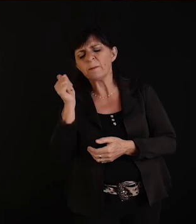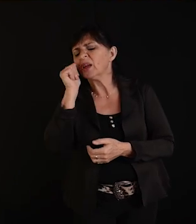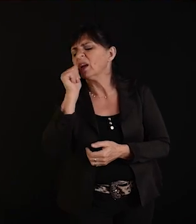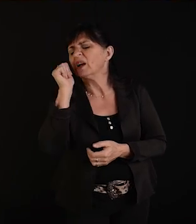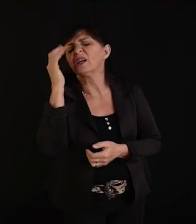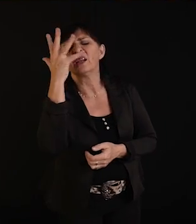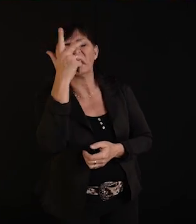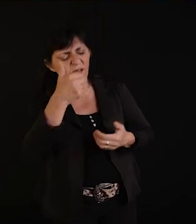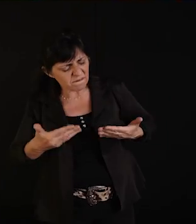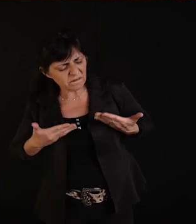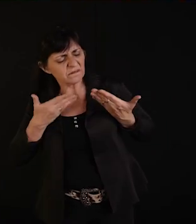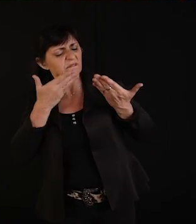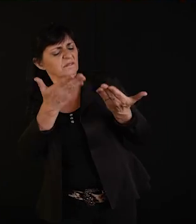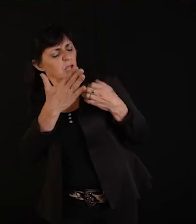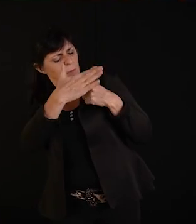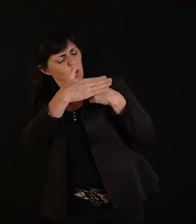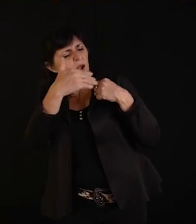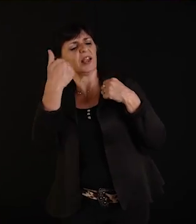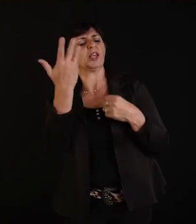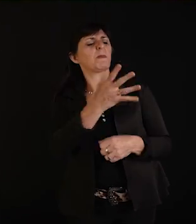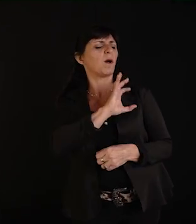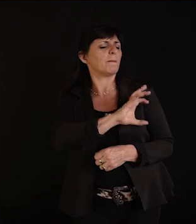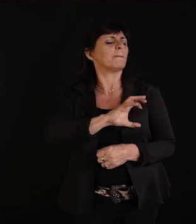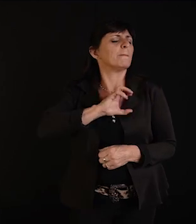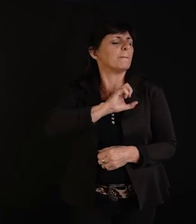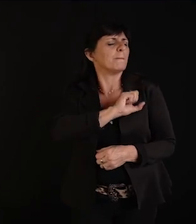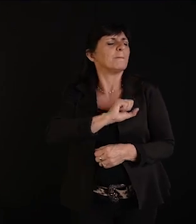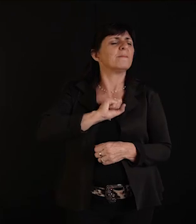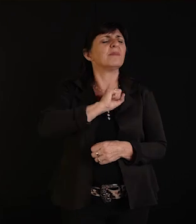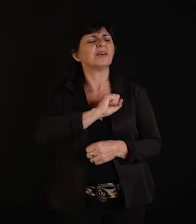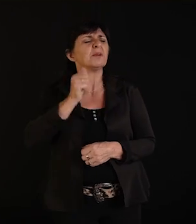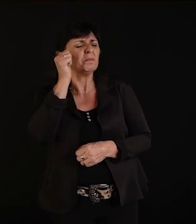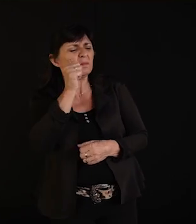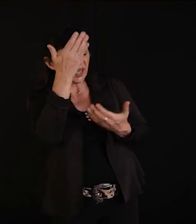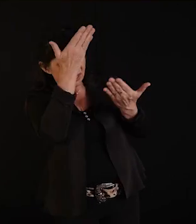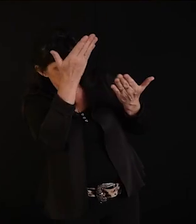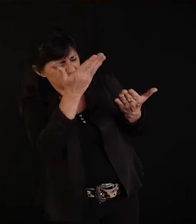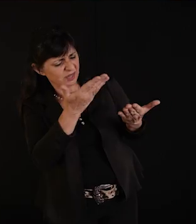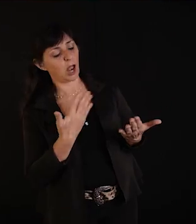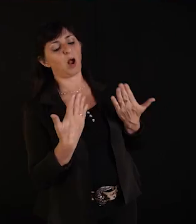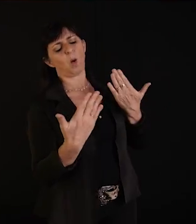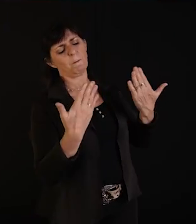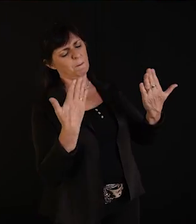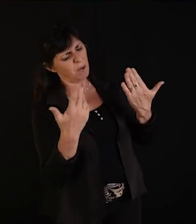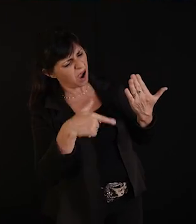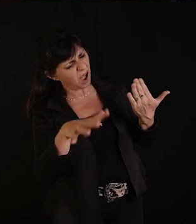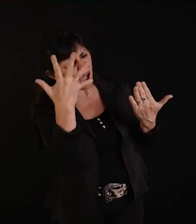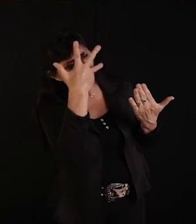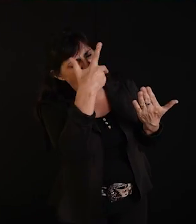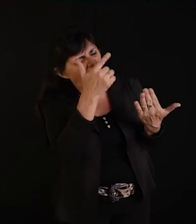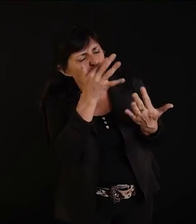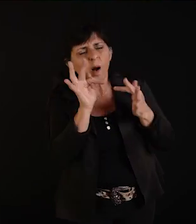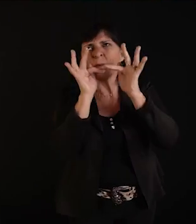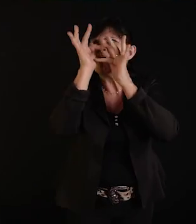Guria, eu te ofereço meu carinho, meu amor. Guria, eu te comparo à beleza de